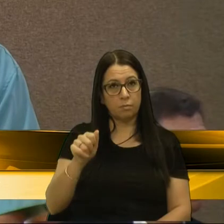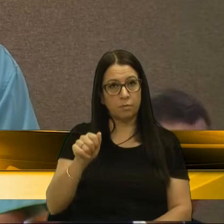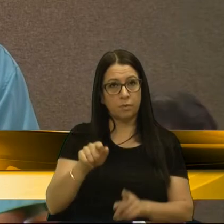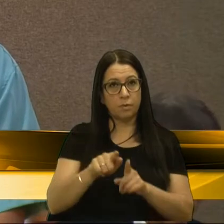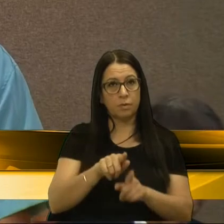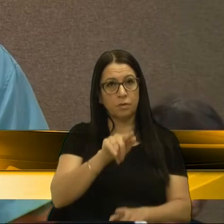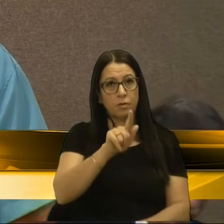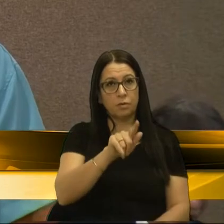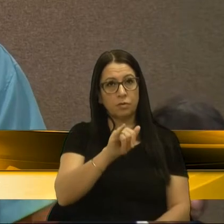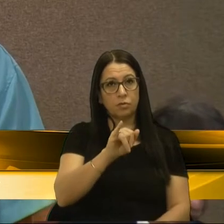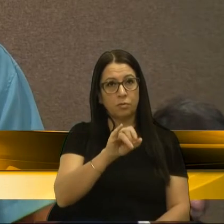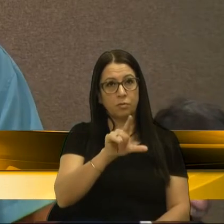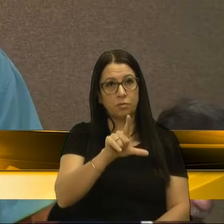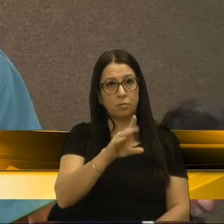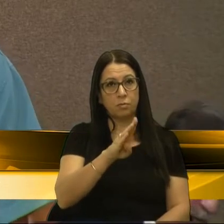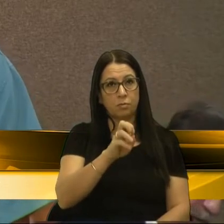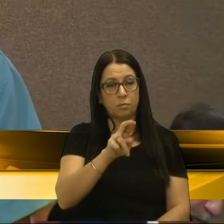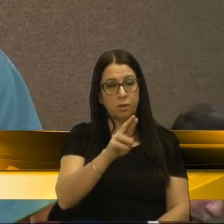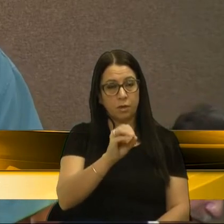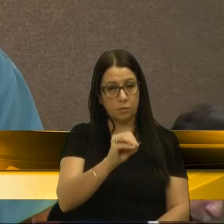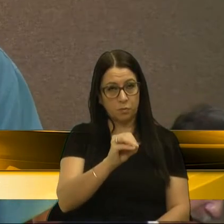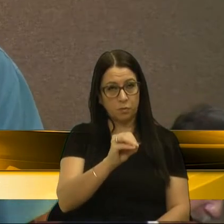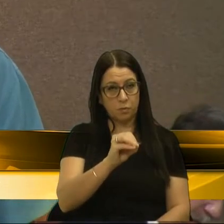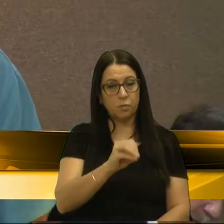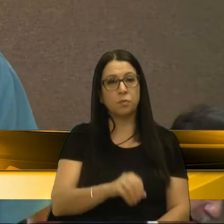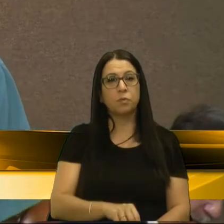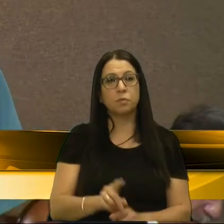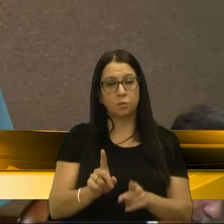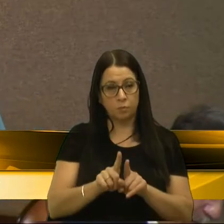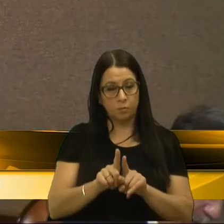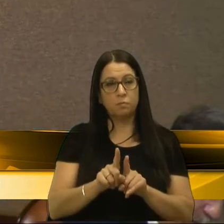Gilberto Giordani, também foi